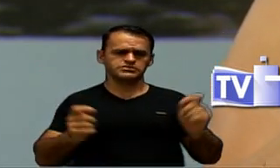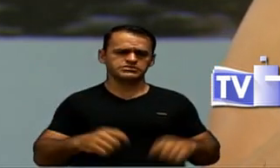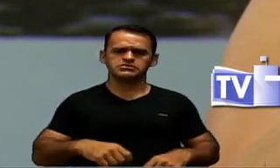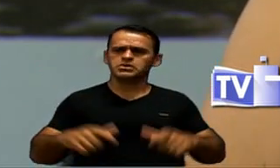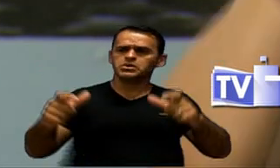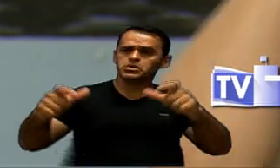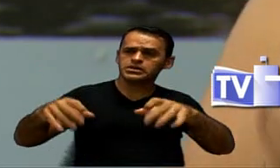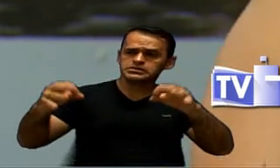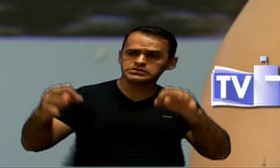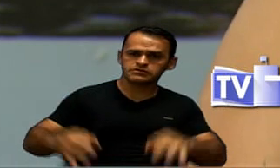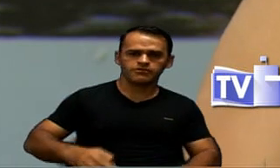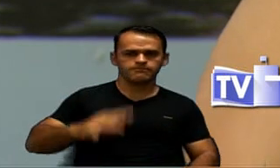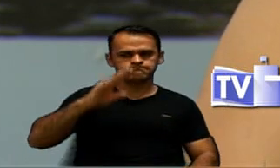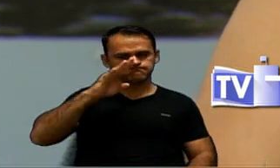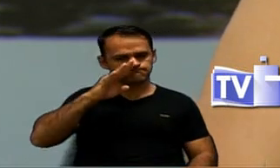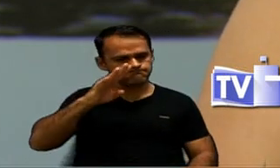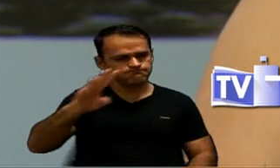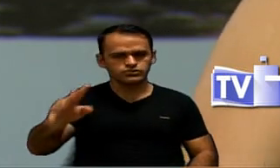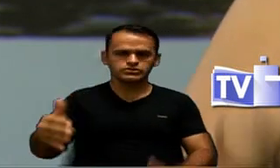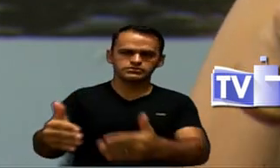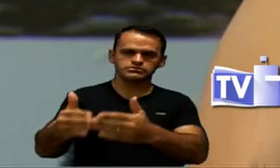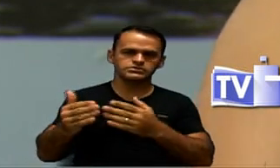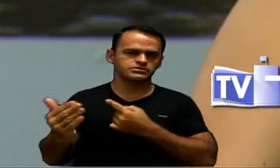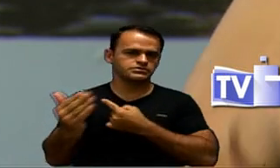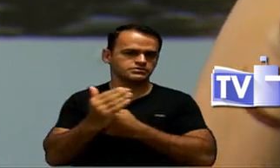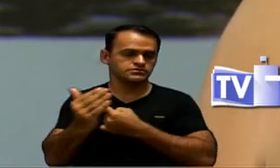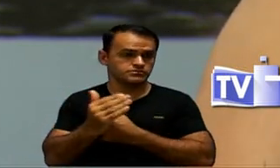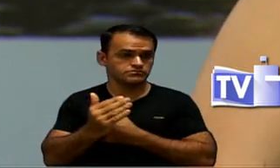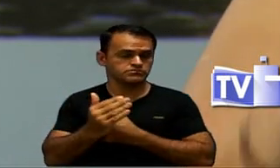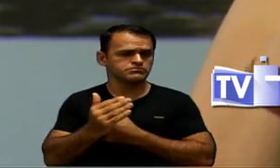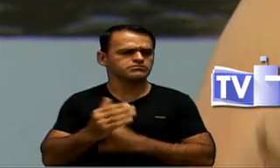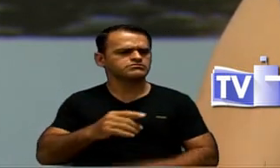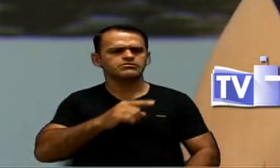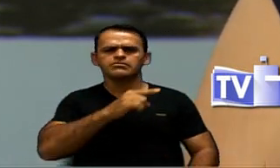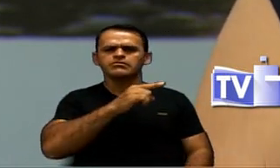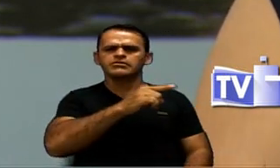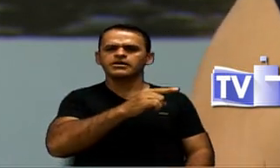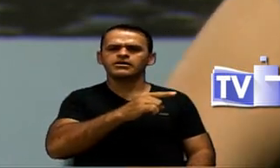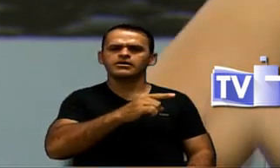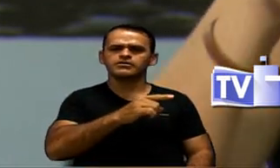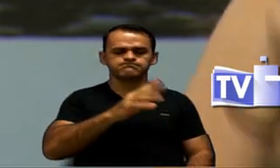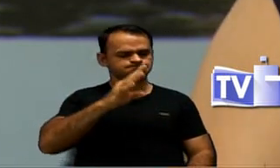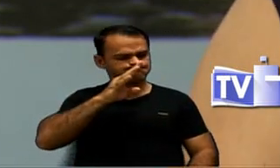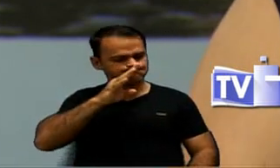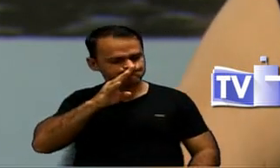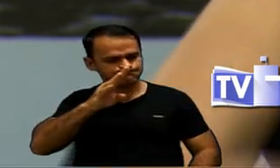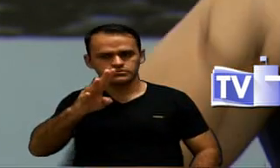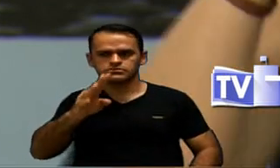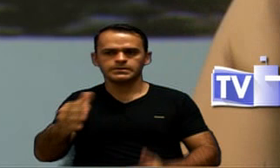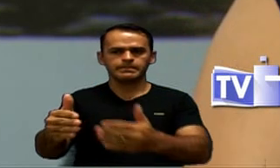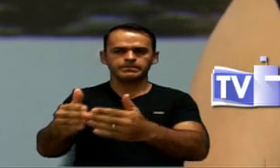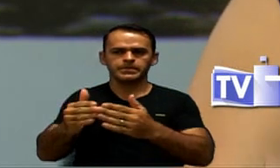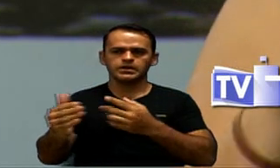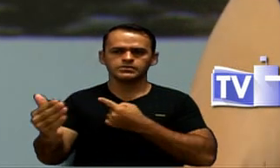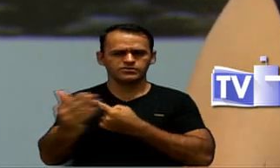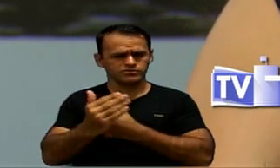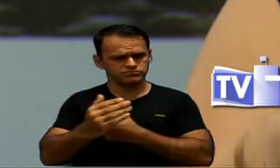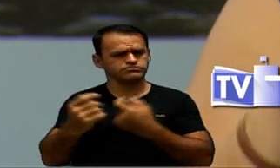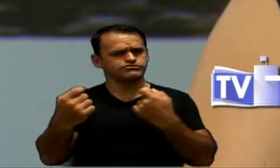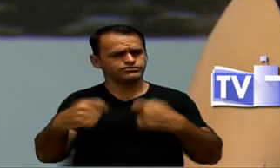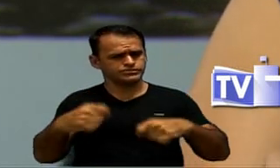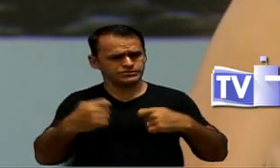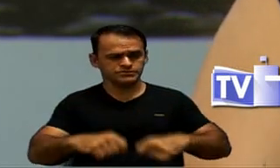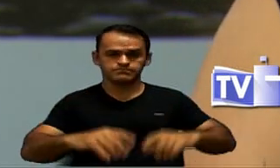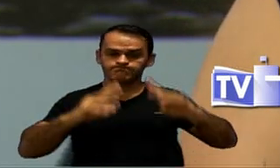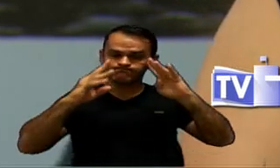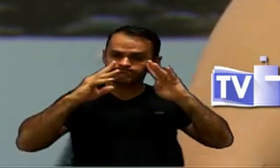denunciar. Mas a minha luta agora é que, quando ela denuncie, ela seja extremamente